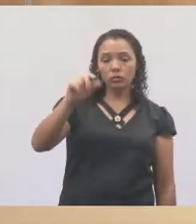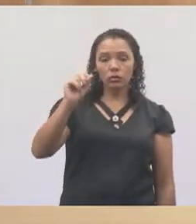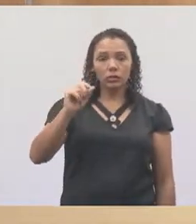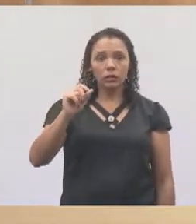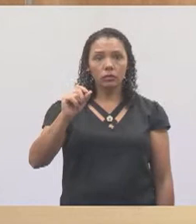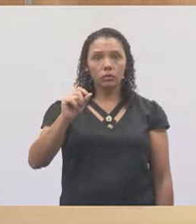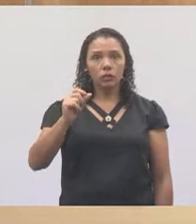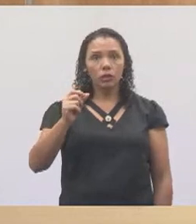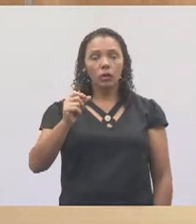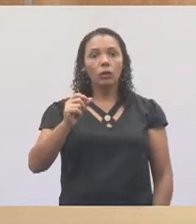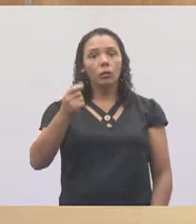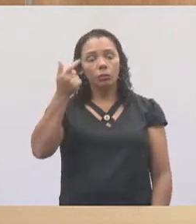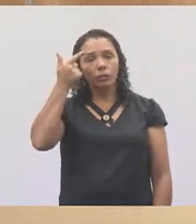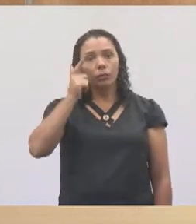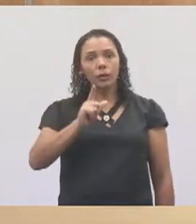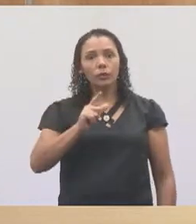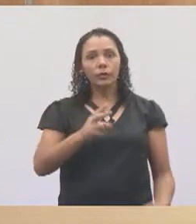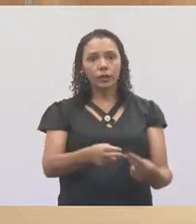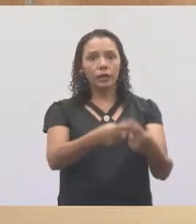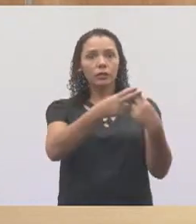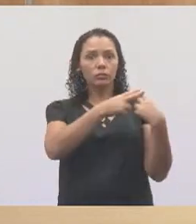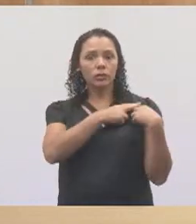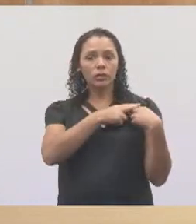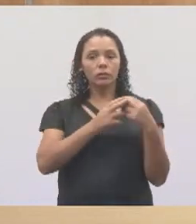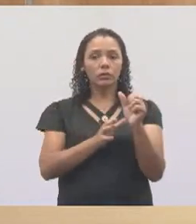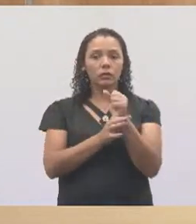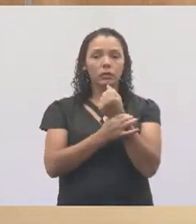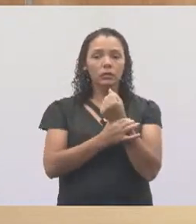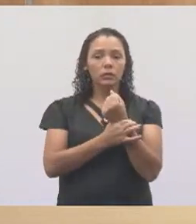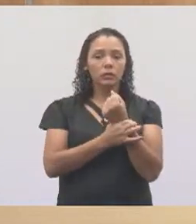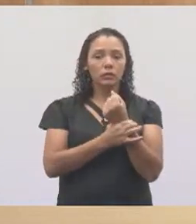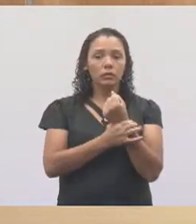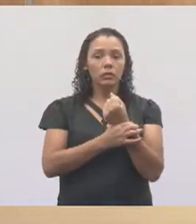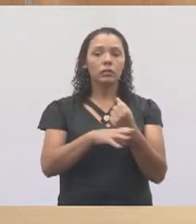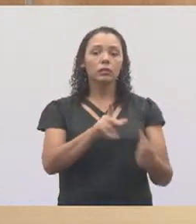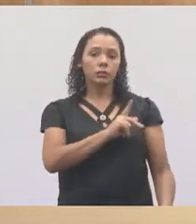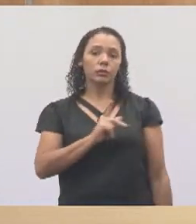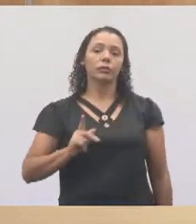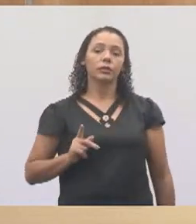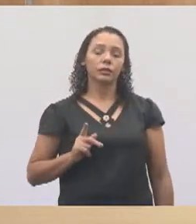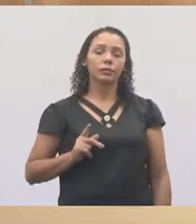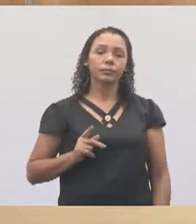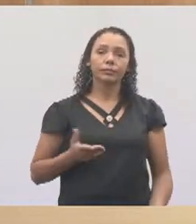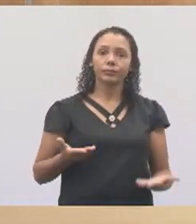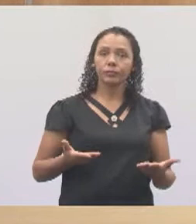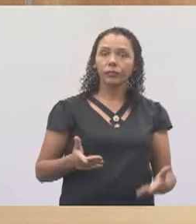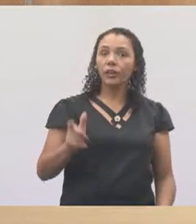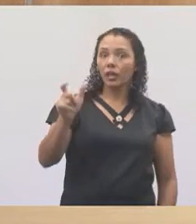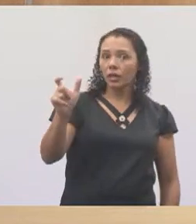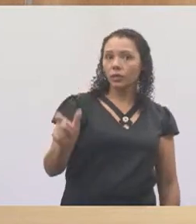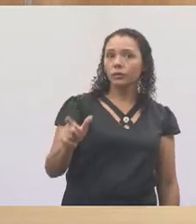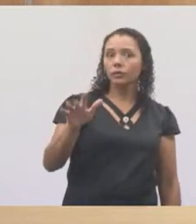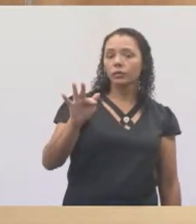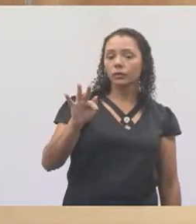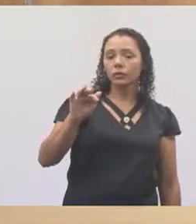assumir essa grande missão. E o Tales era essa pessoa preparada, né? Pela